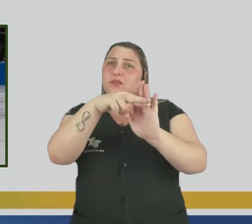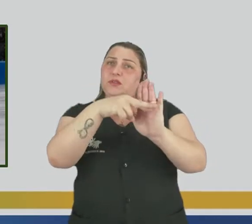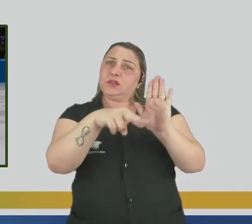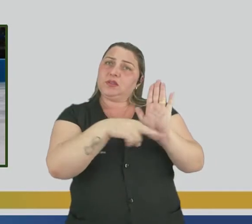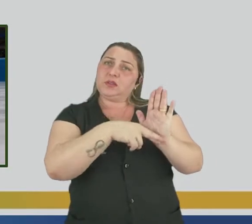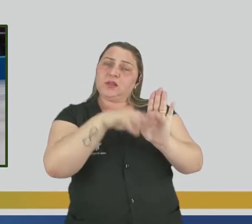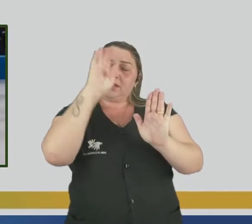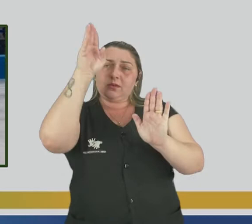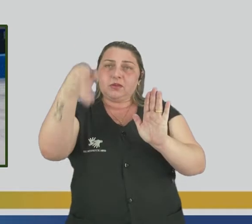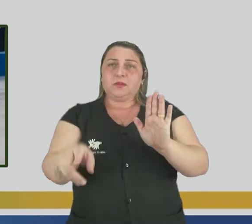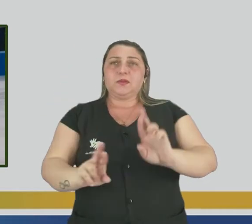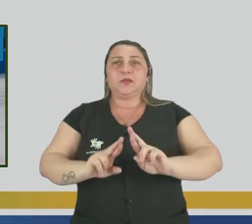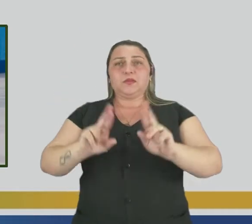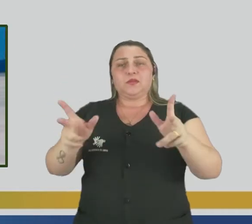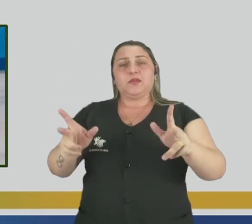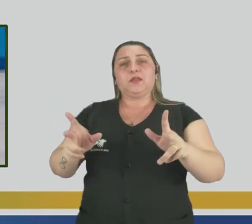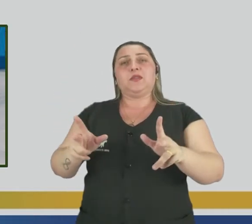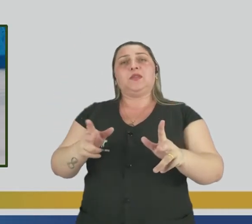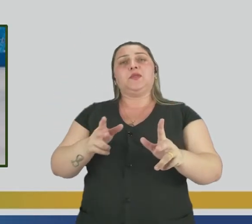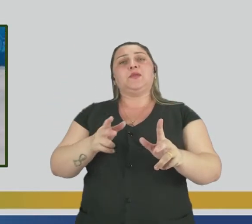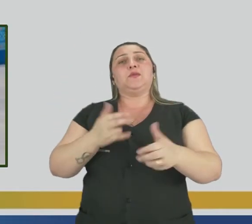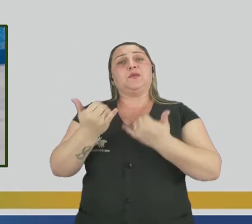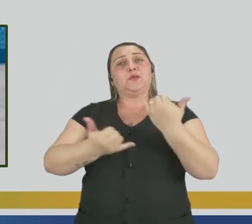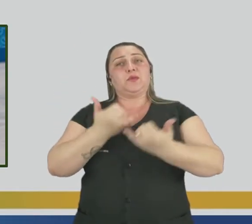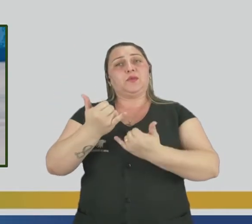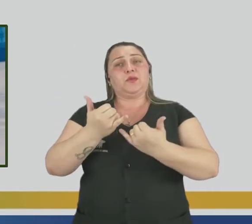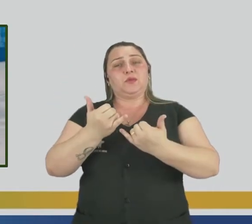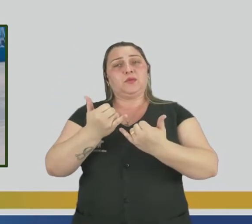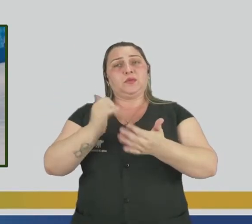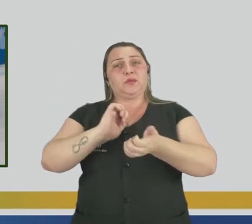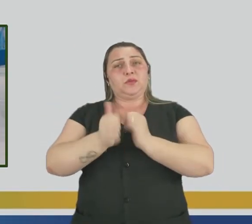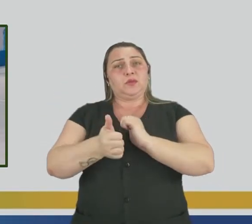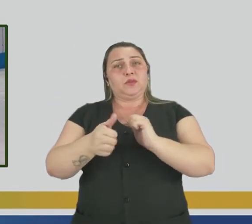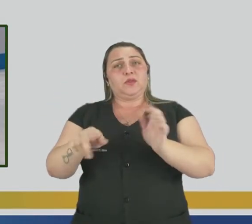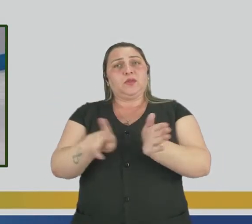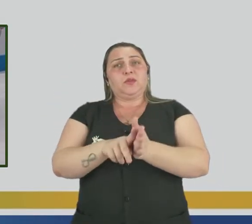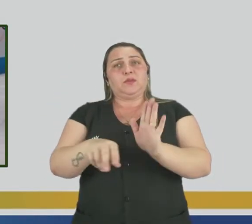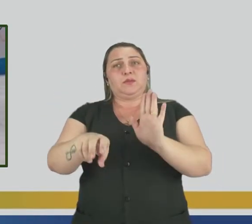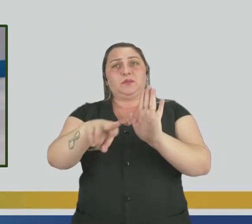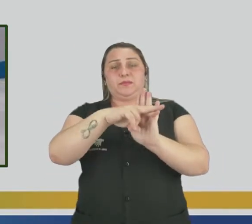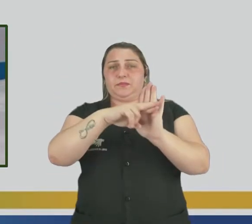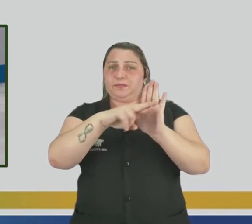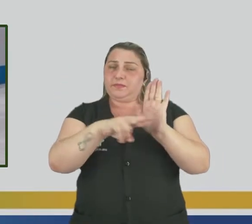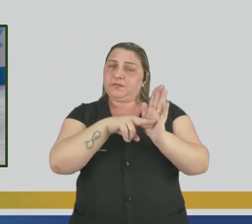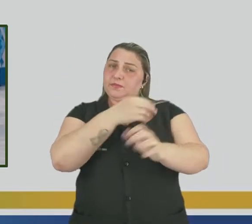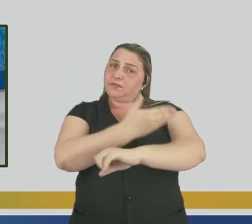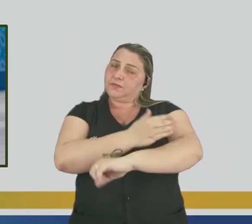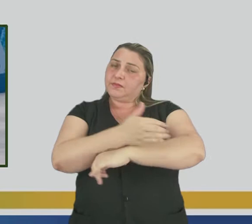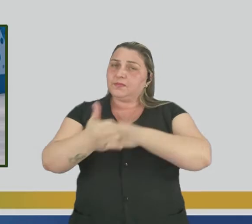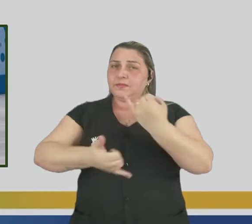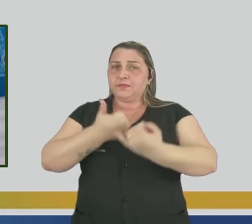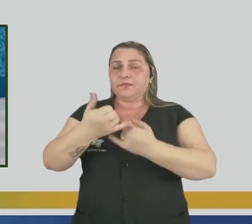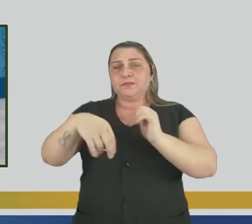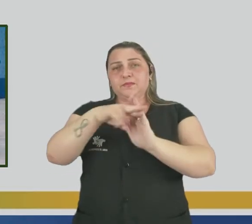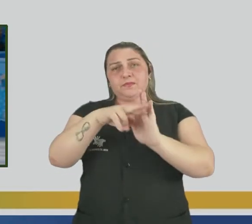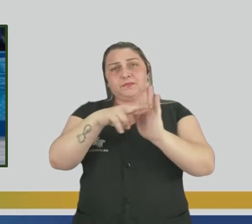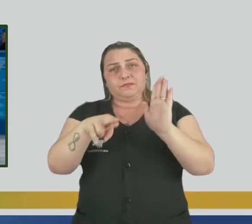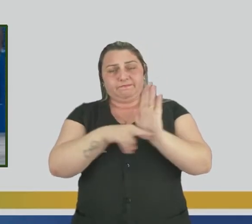regras, né? Uma das principais diferenças entre os jogos e os esportes está nas regras. Na prática de jogos, as